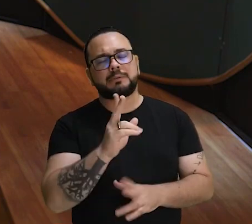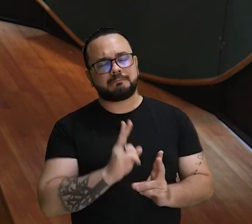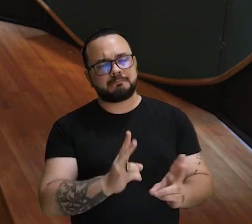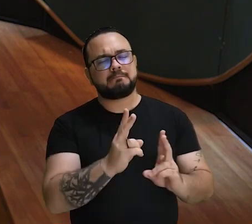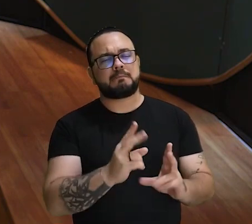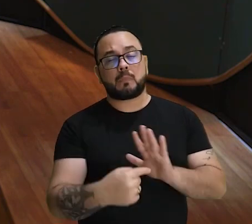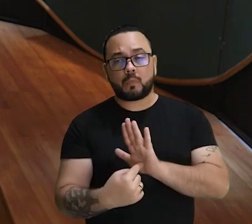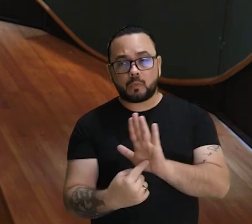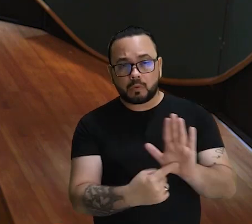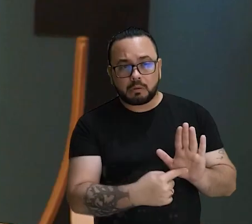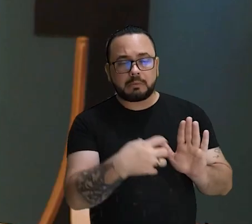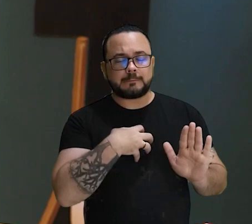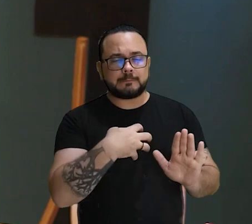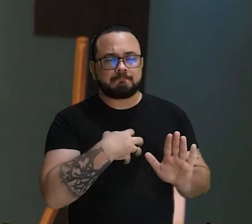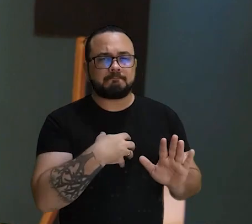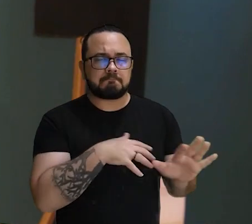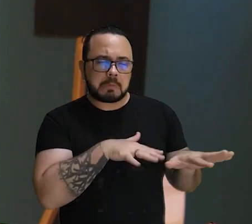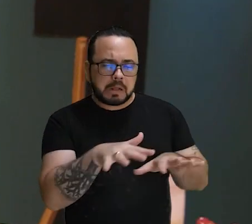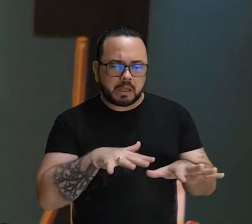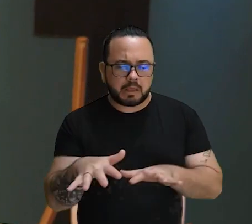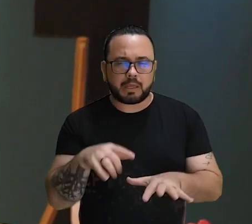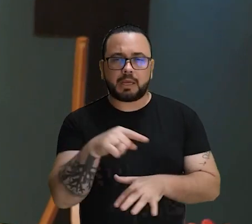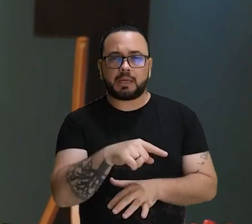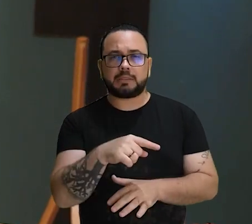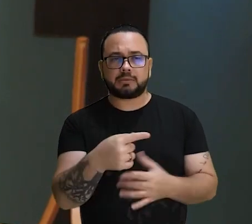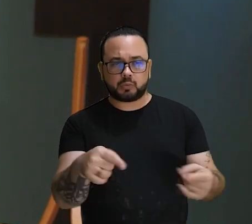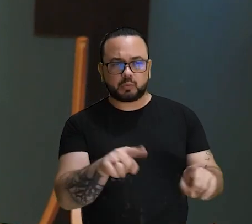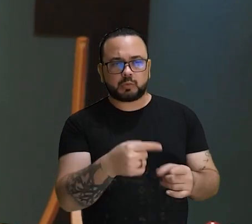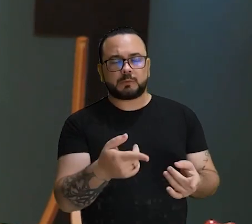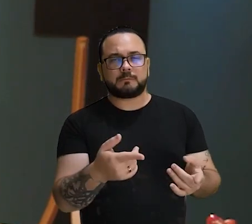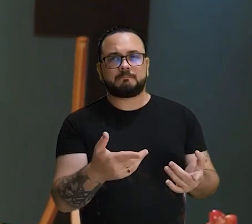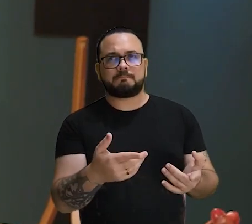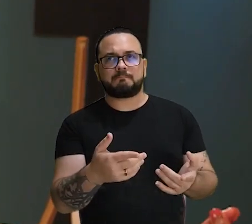seja sempre assim, transmita uma sensação de busca, de movimento, né? Esse disco, ele é muito...